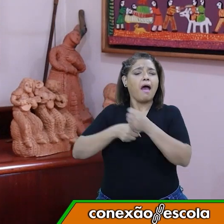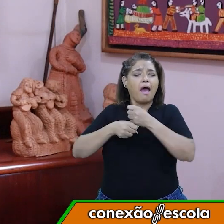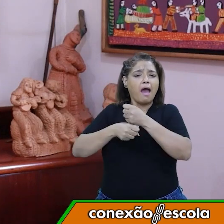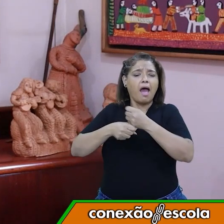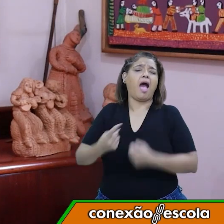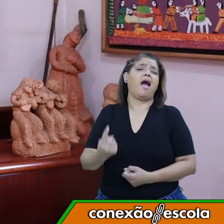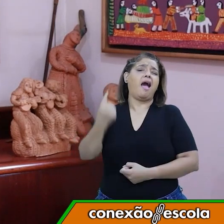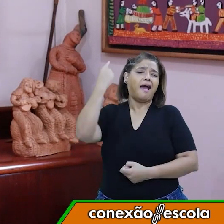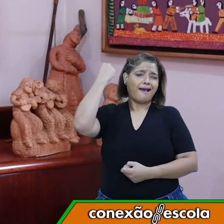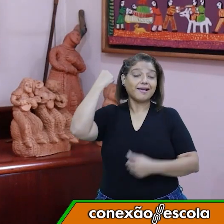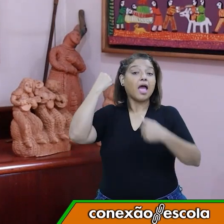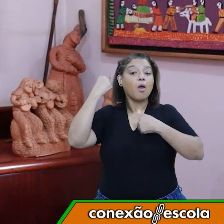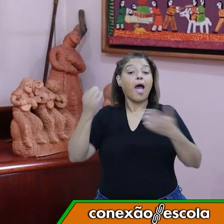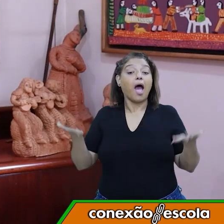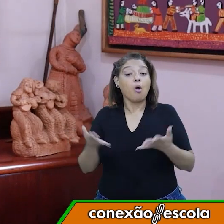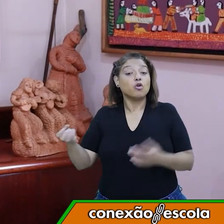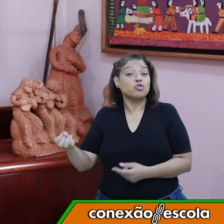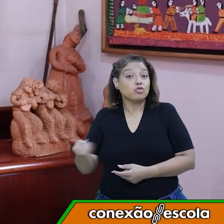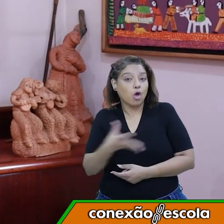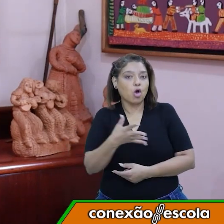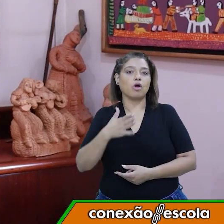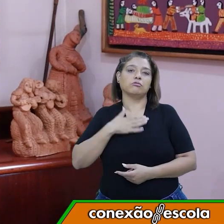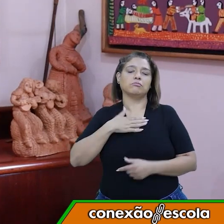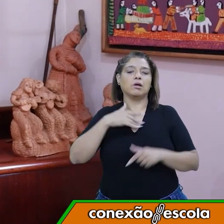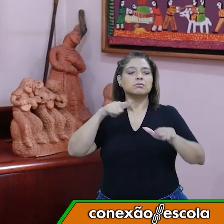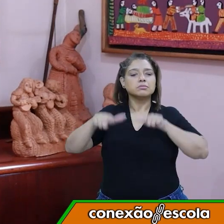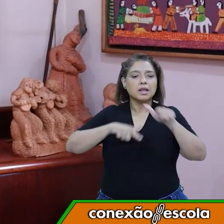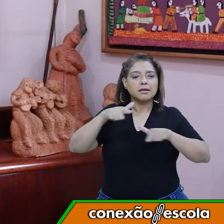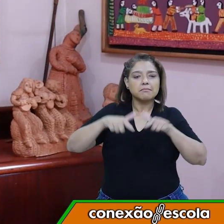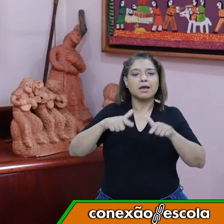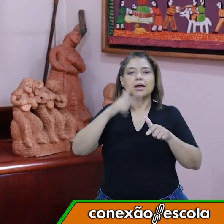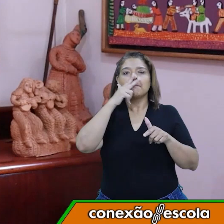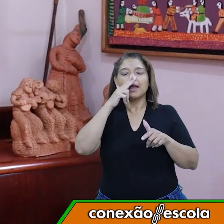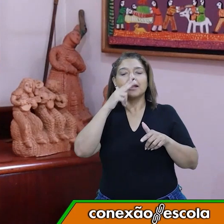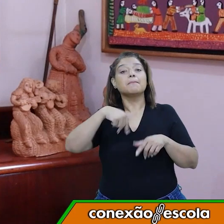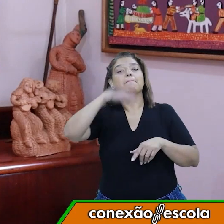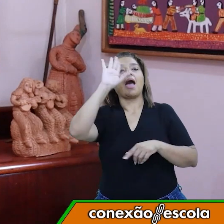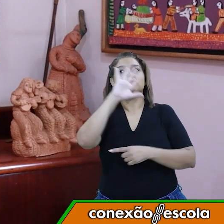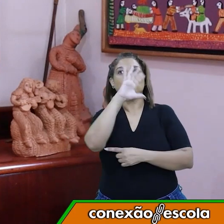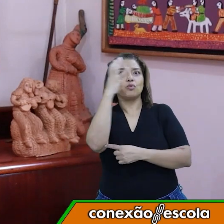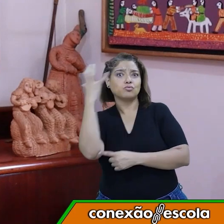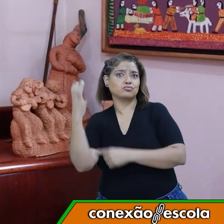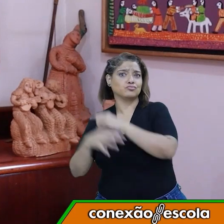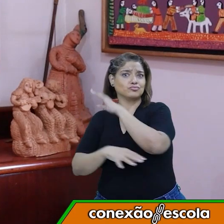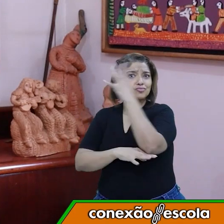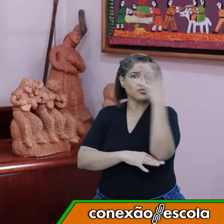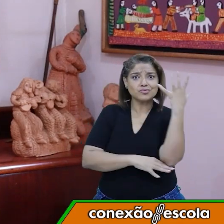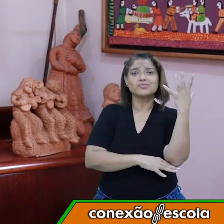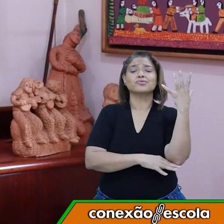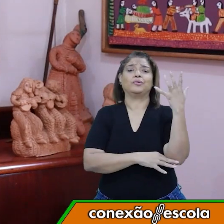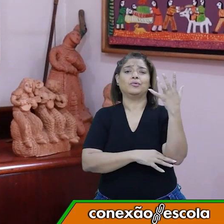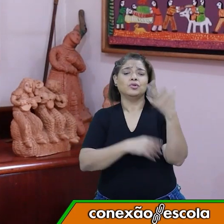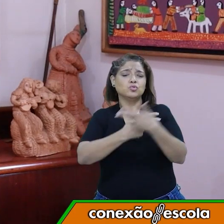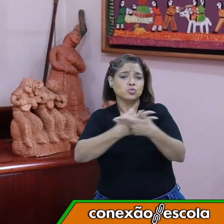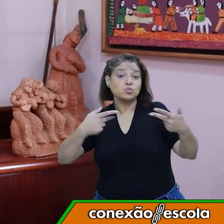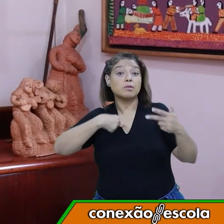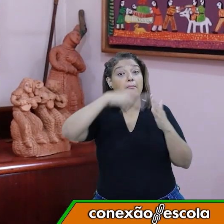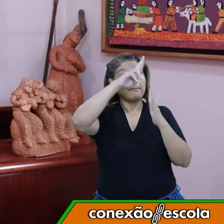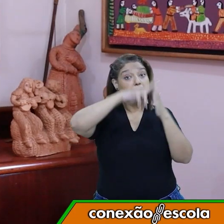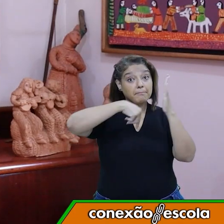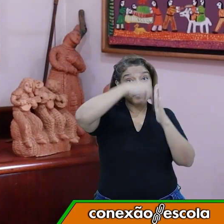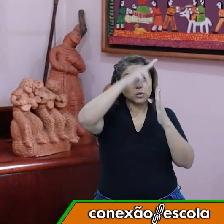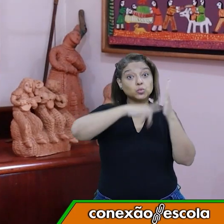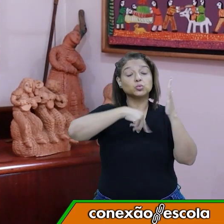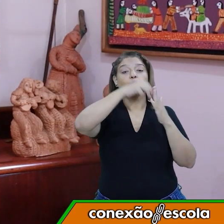fala, dos anos anteriores e eu mais dos anos mais modernos, então meu trabalho é mais liso, é mais ecológico, a